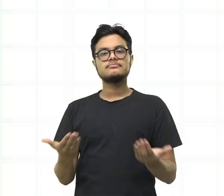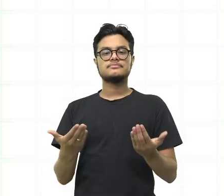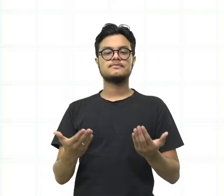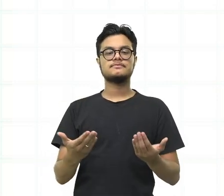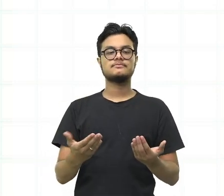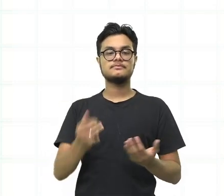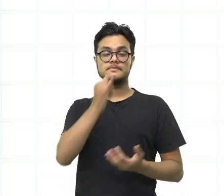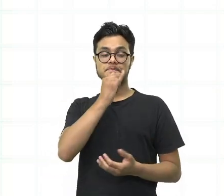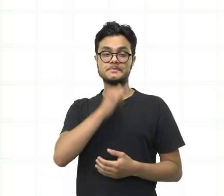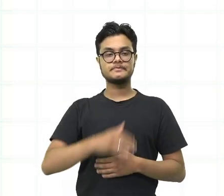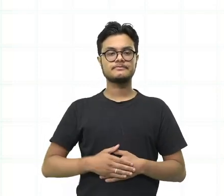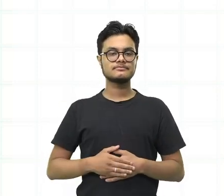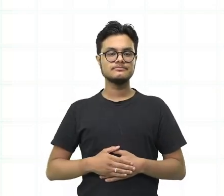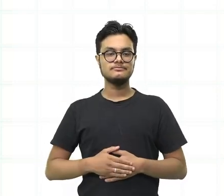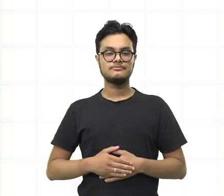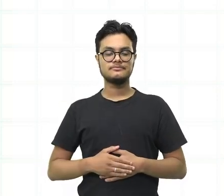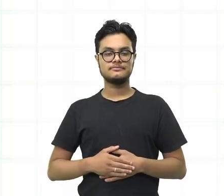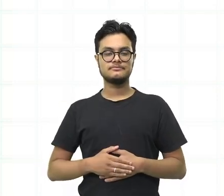nós estamos diante de uma